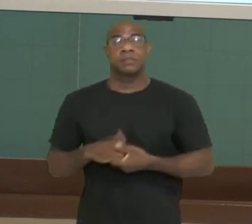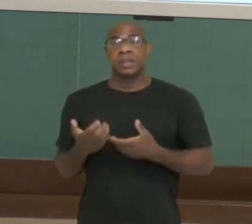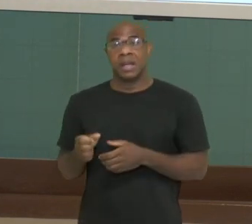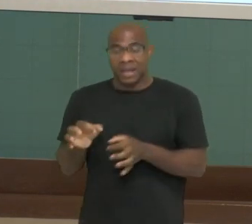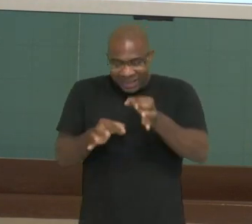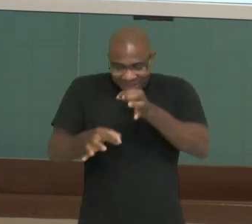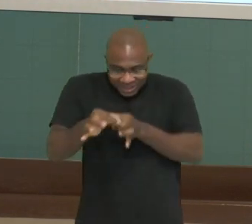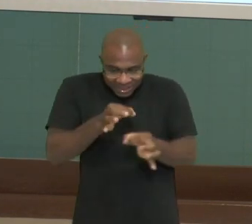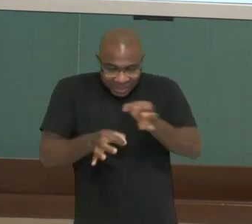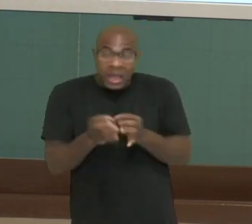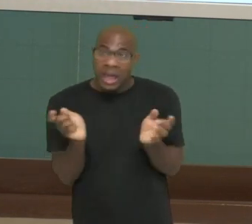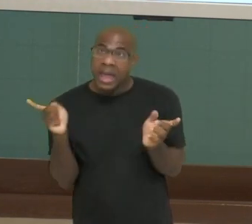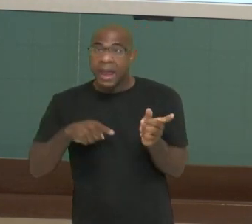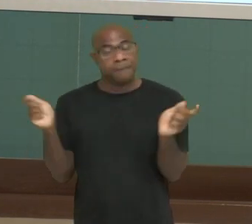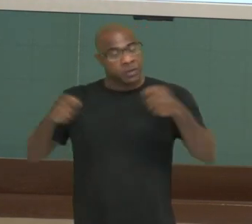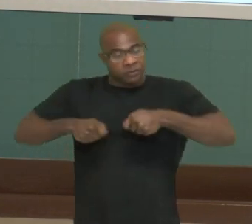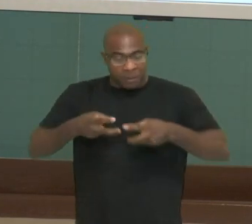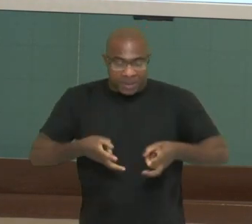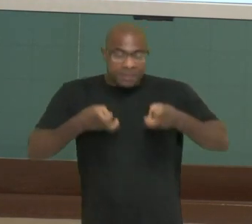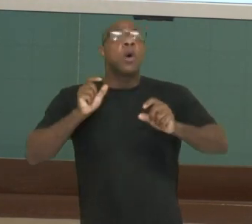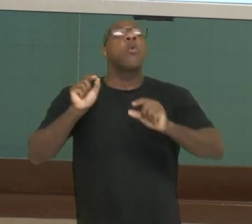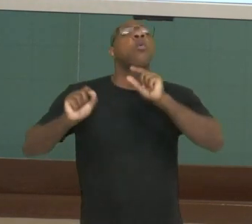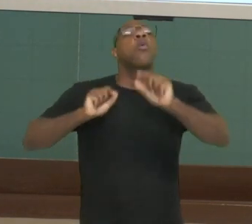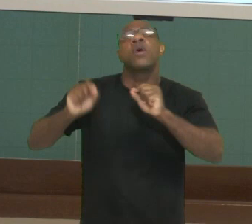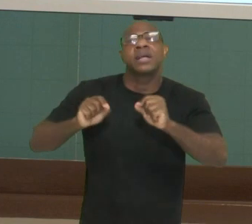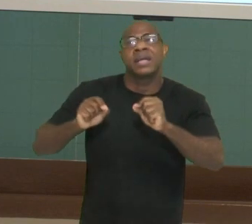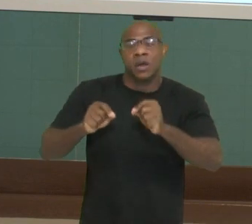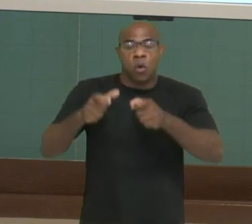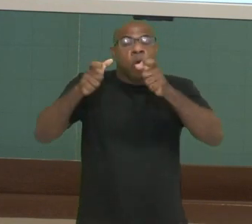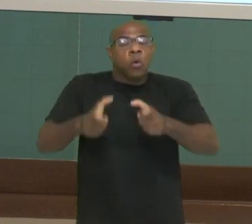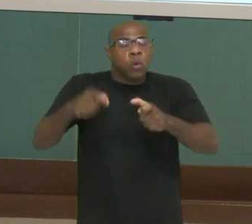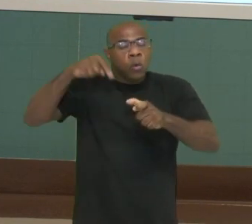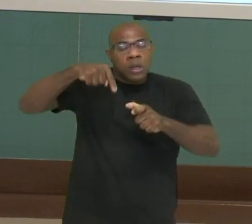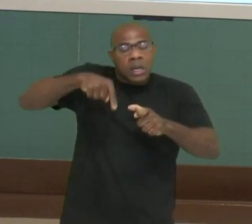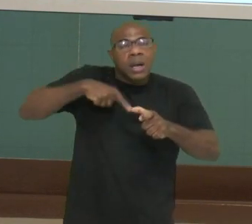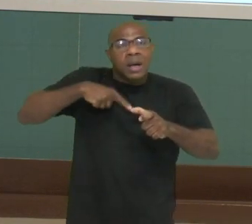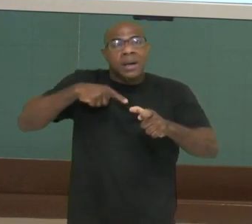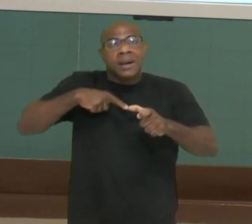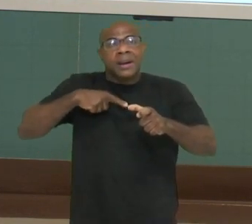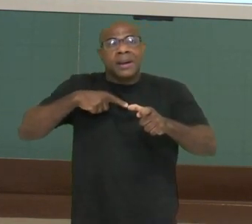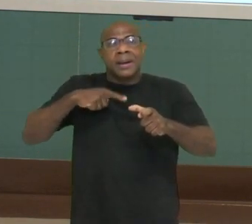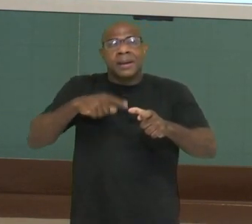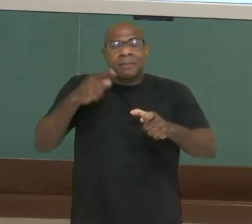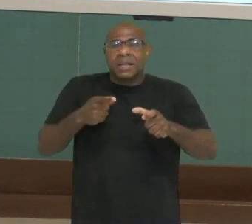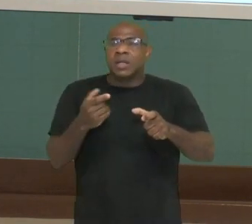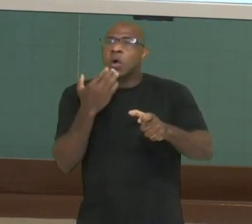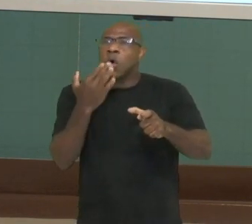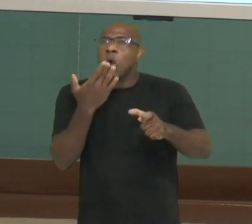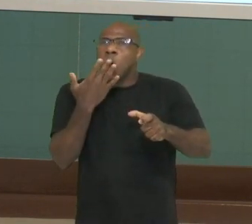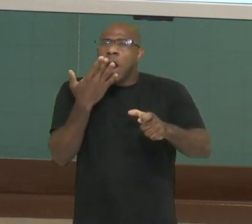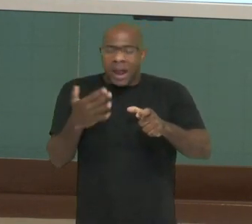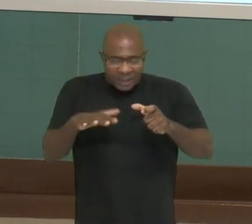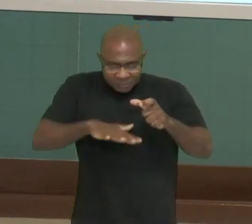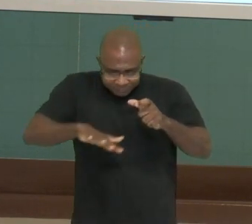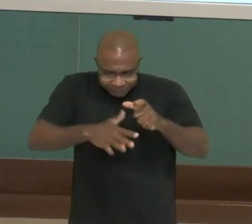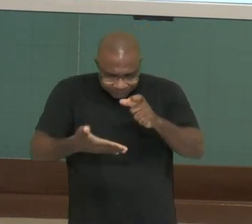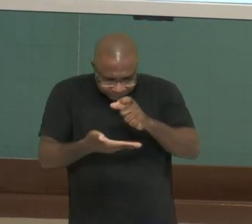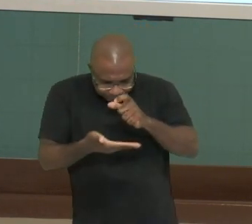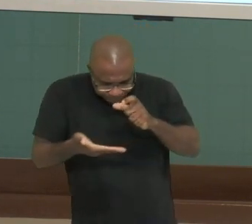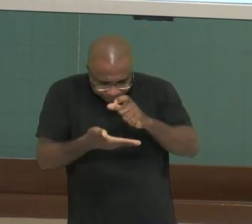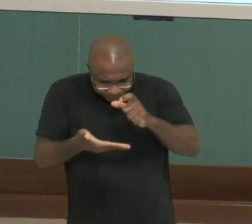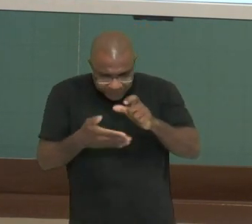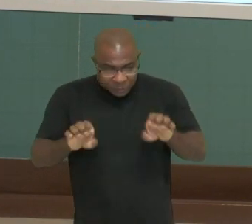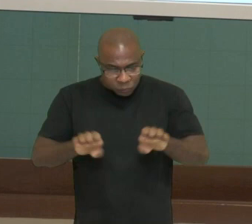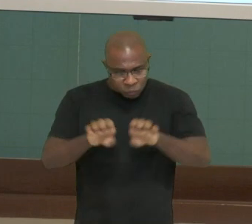célula, era possível verificar uma região mais corada na lâmina,